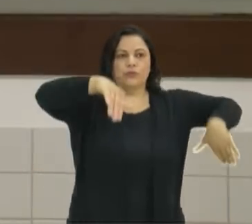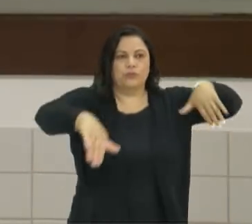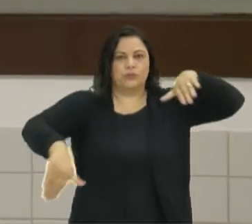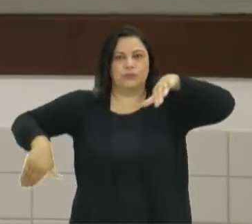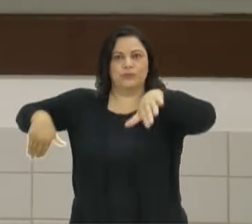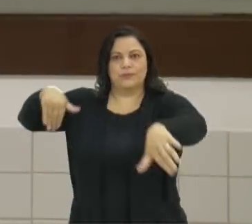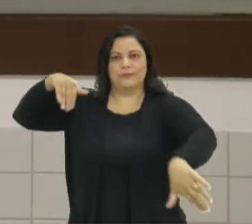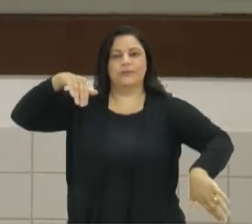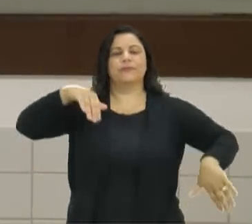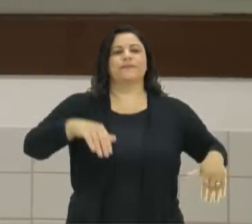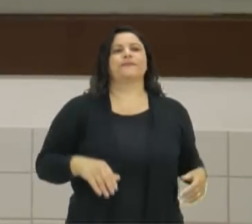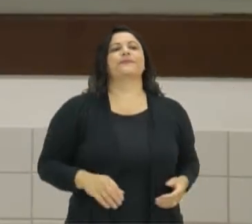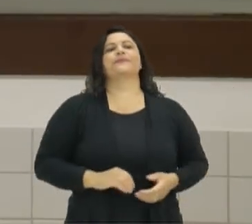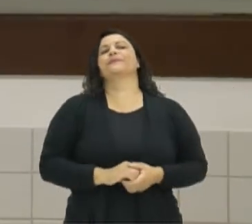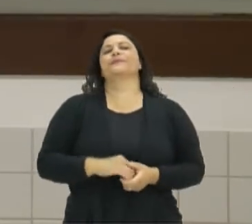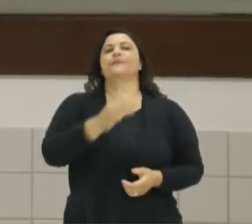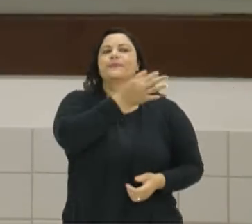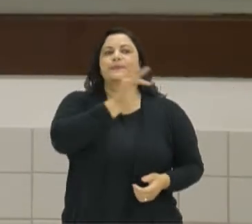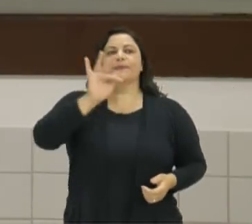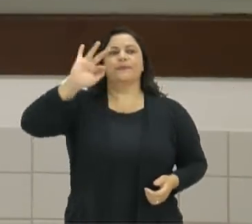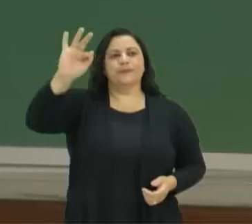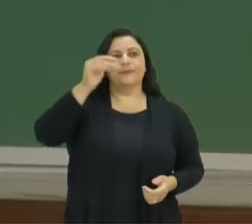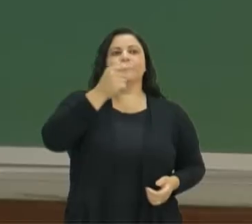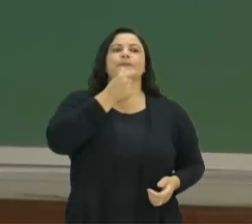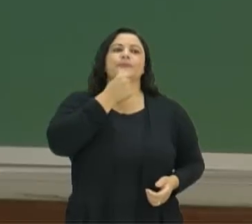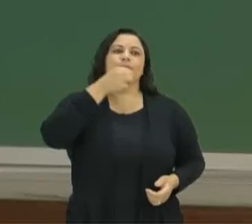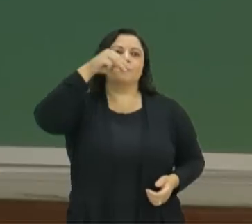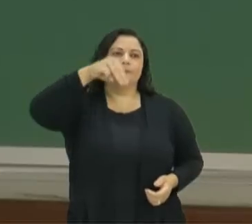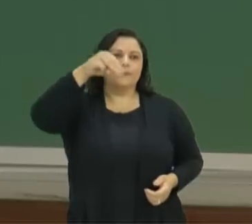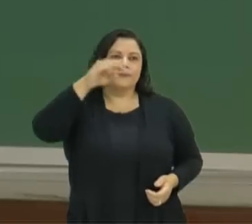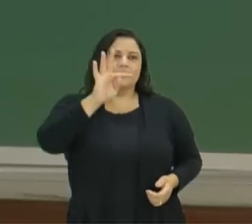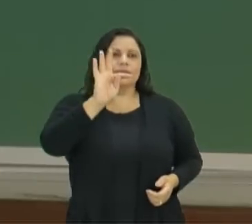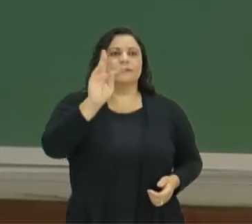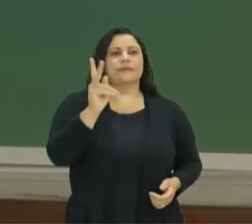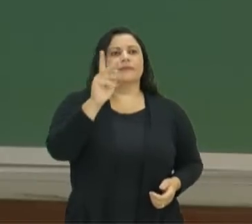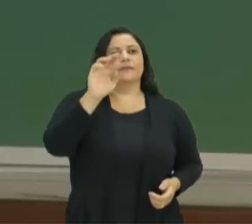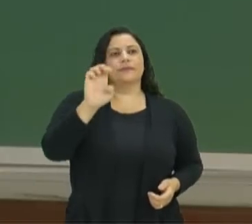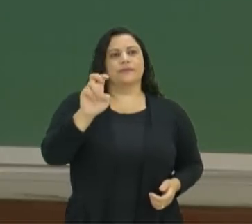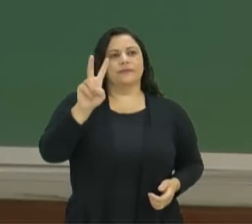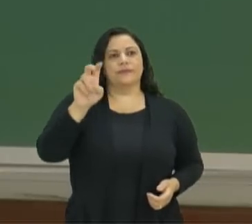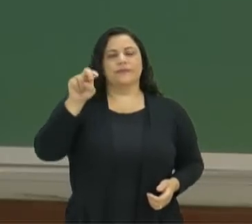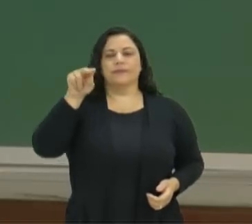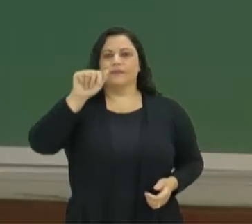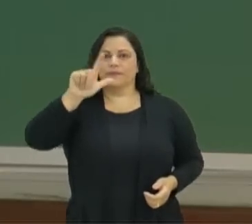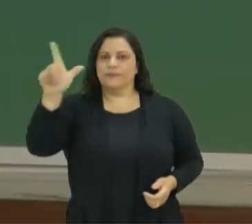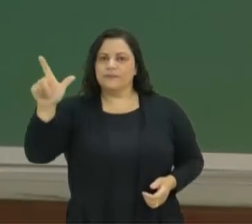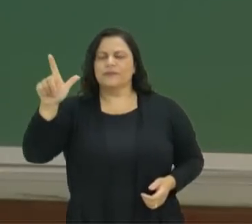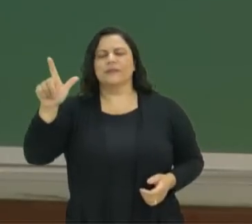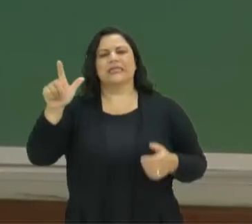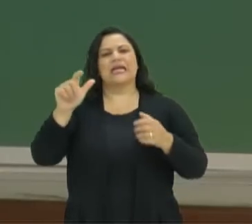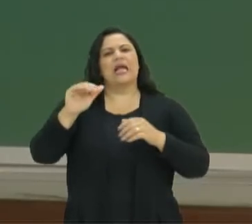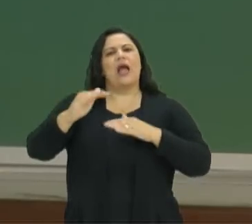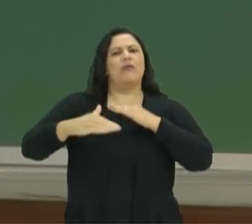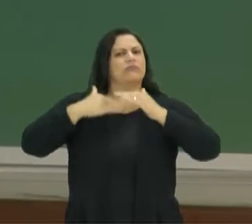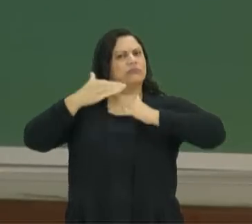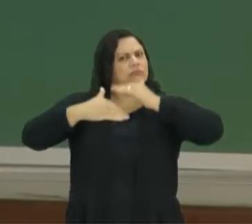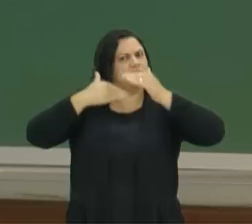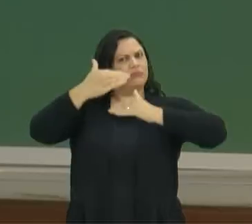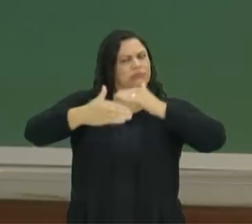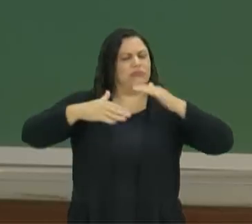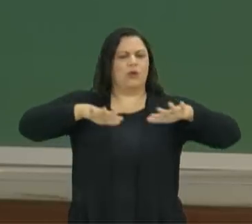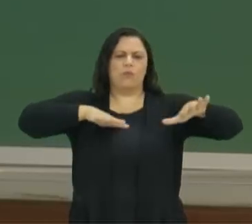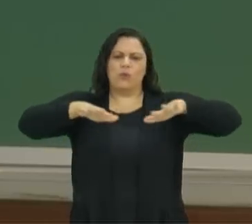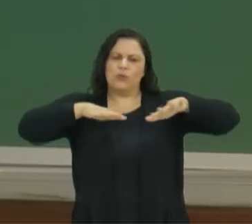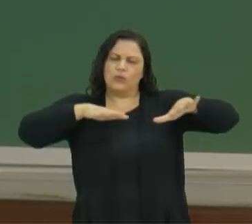água. O francês Aimé Thévenot desenvolveu os movimentos similares aos